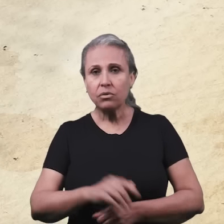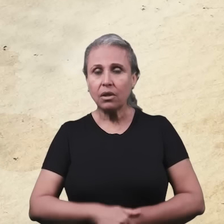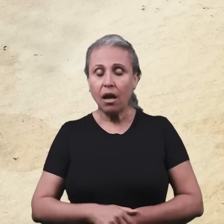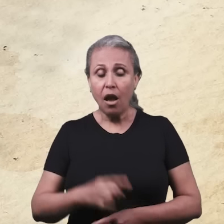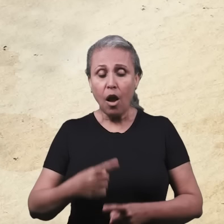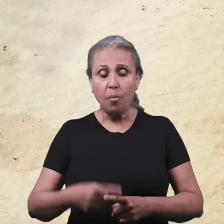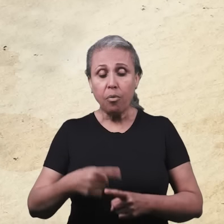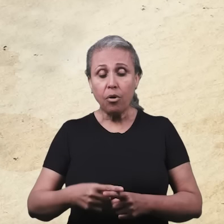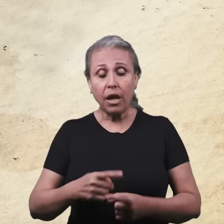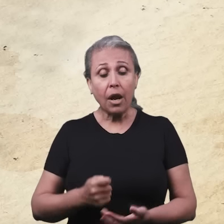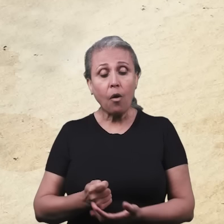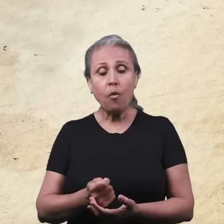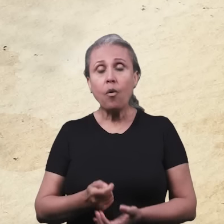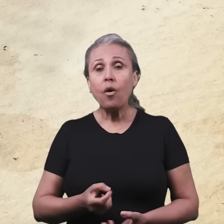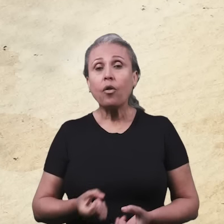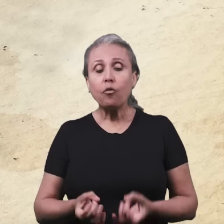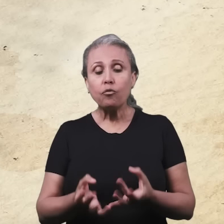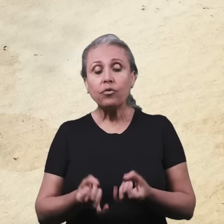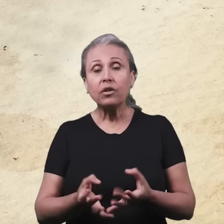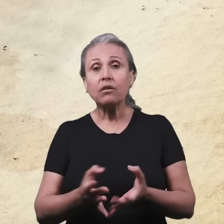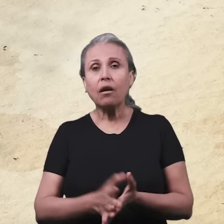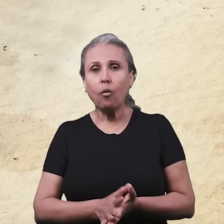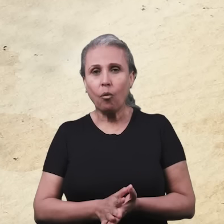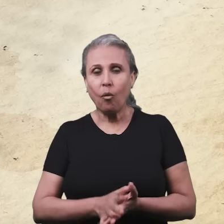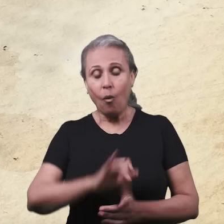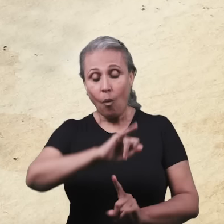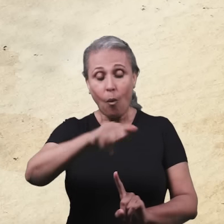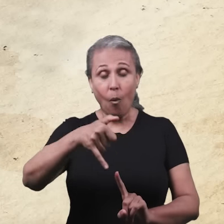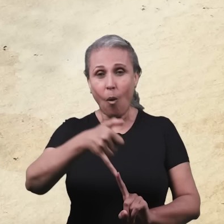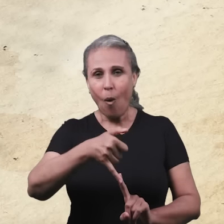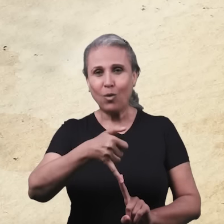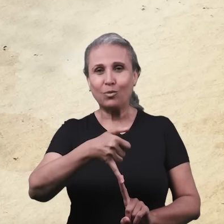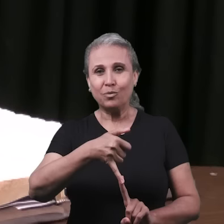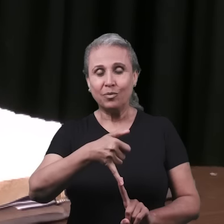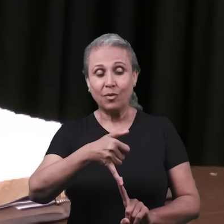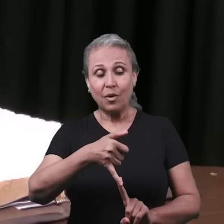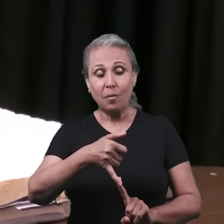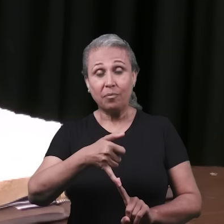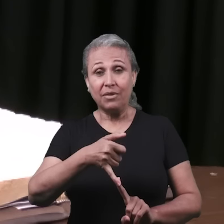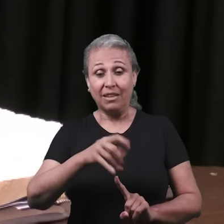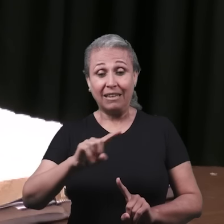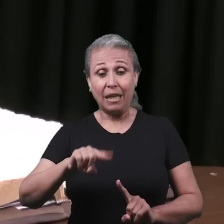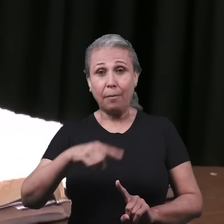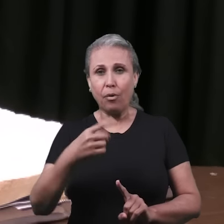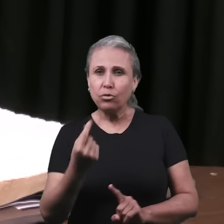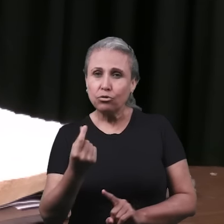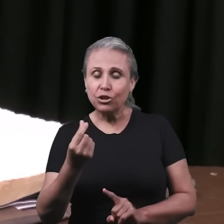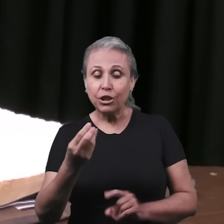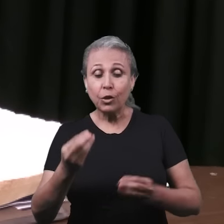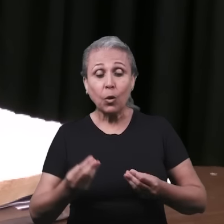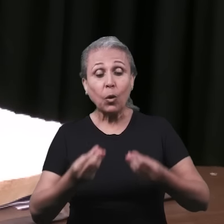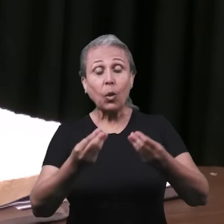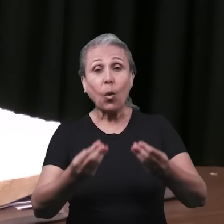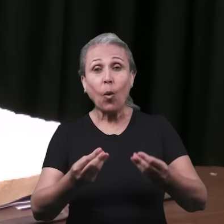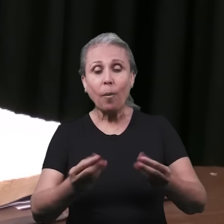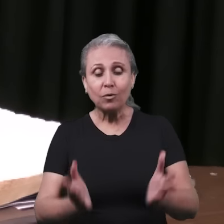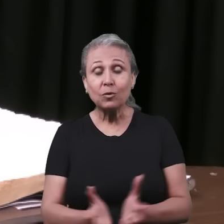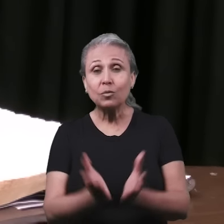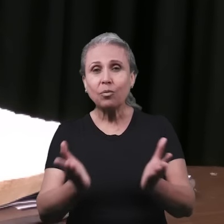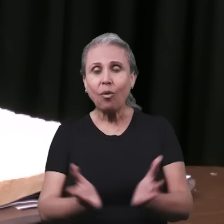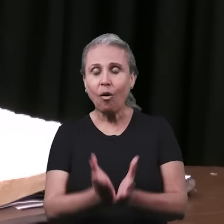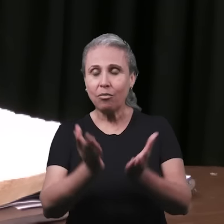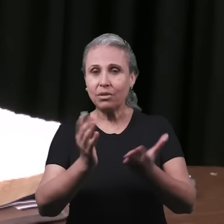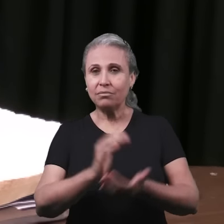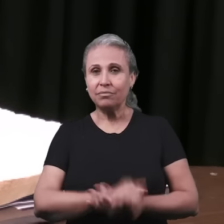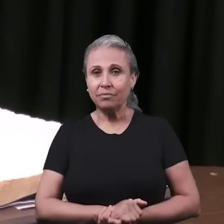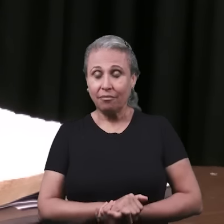300 dinheiros e não deu aos pobres? Então, quando Maria ela quebrou aquele vaso e